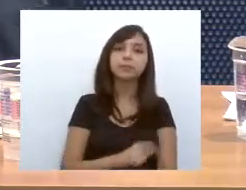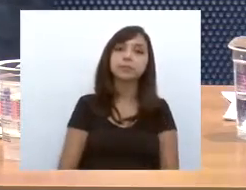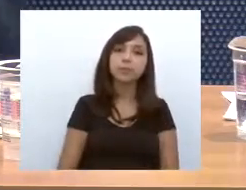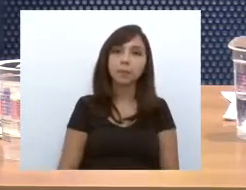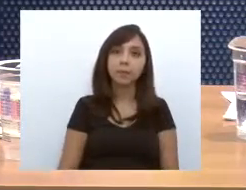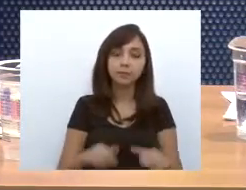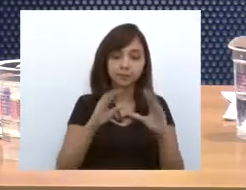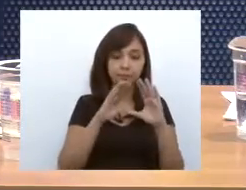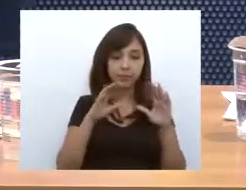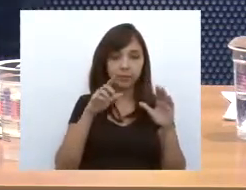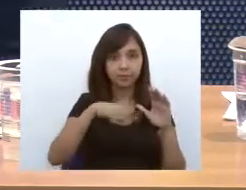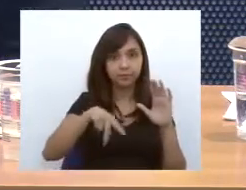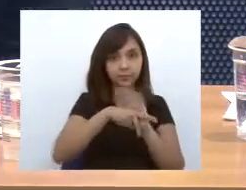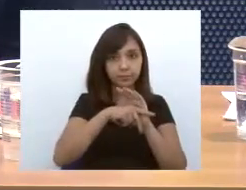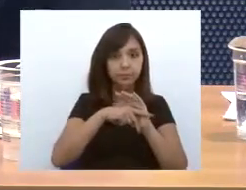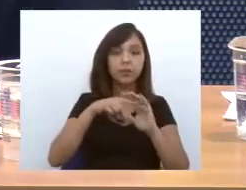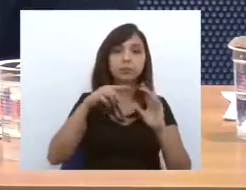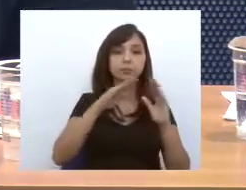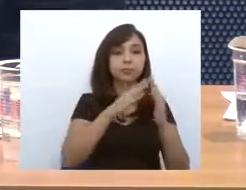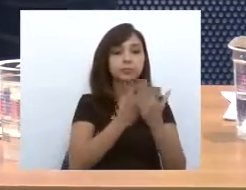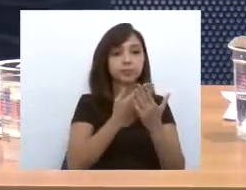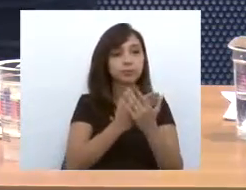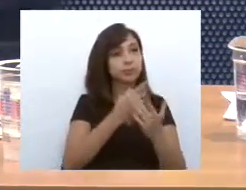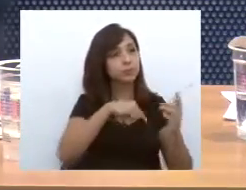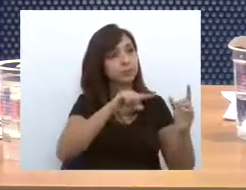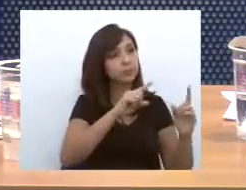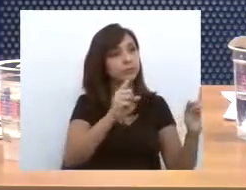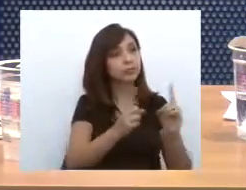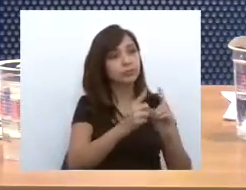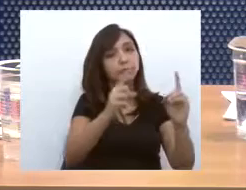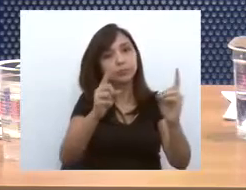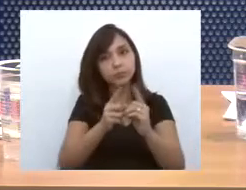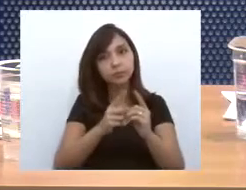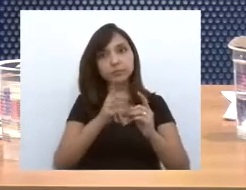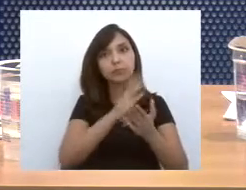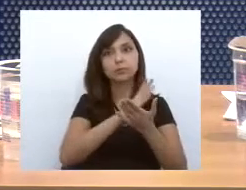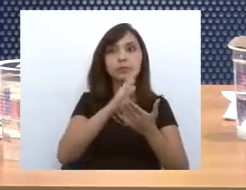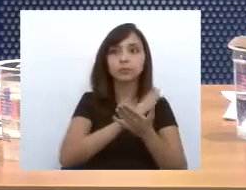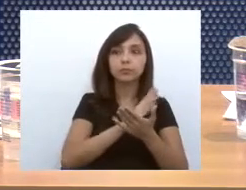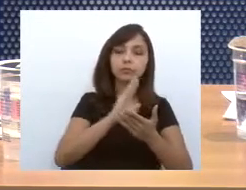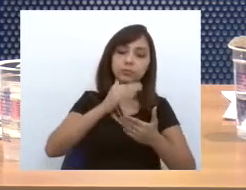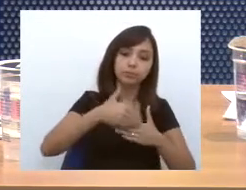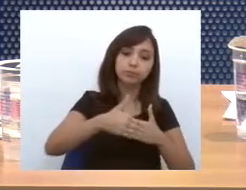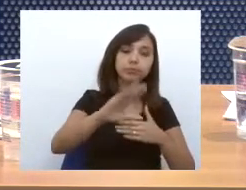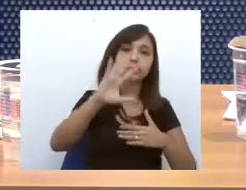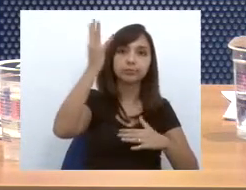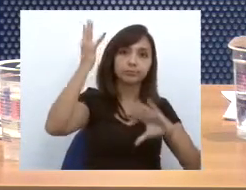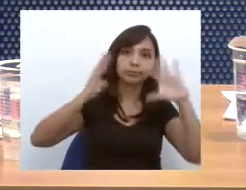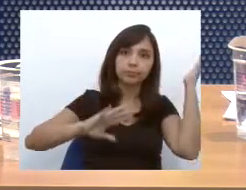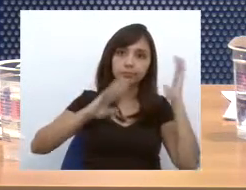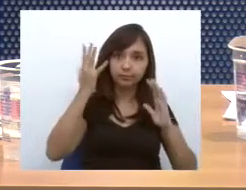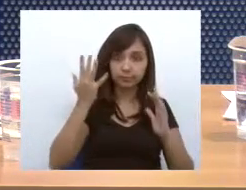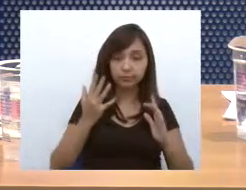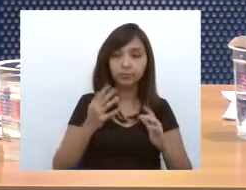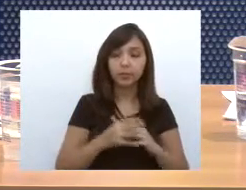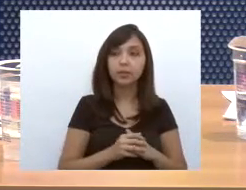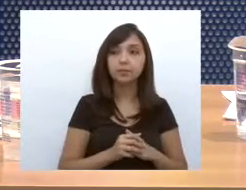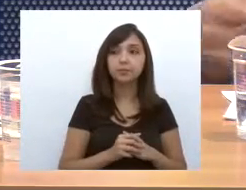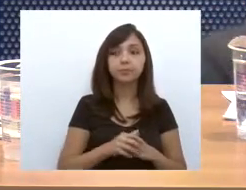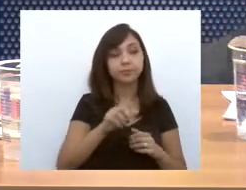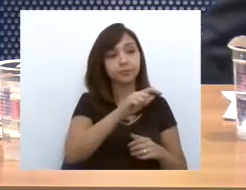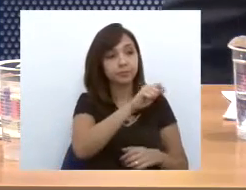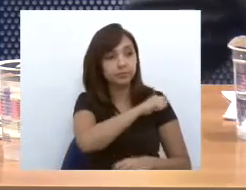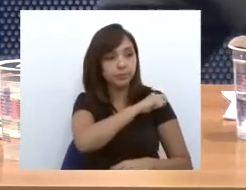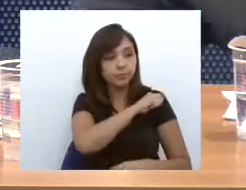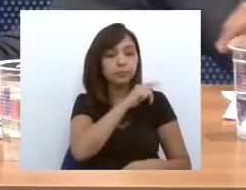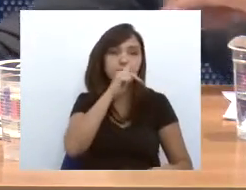as comunidades escolares que foram ouvidas sobre as consequências desses atos. Considerando que os